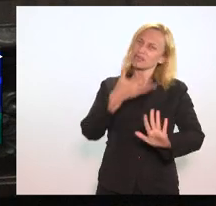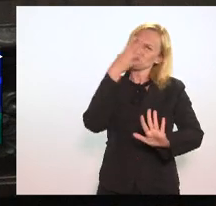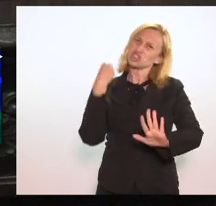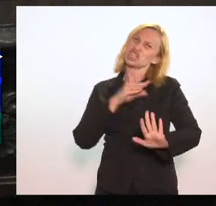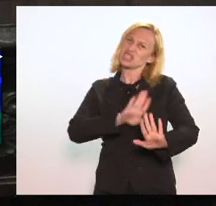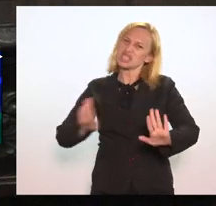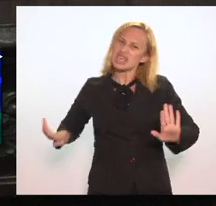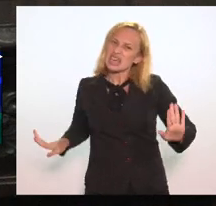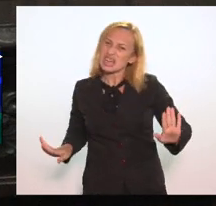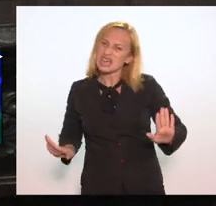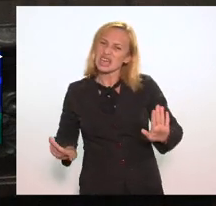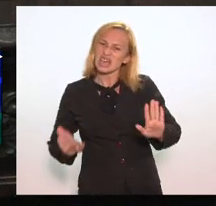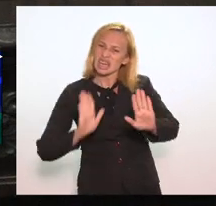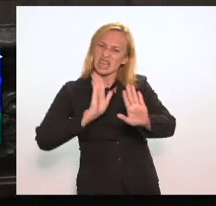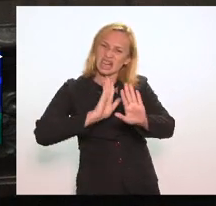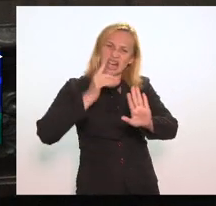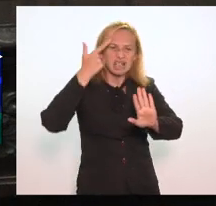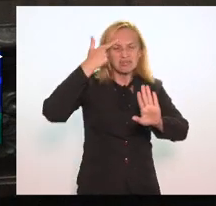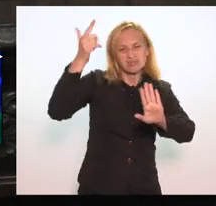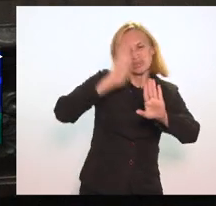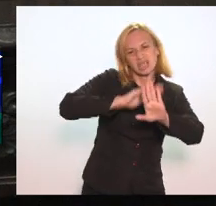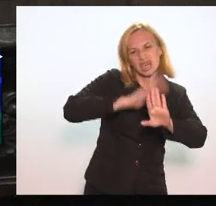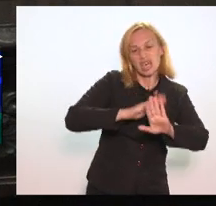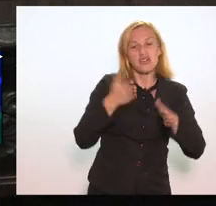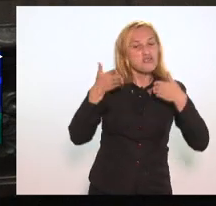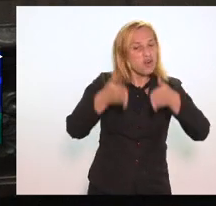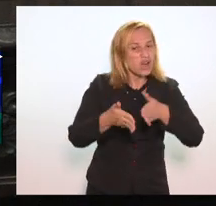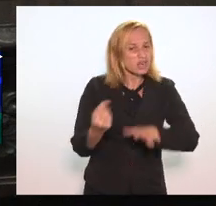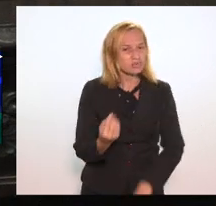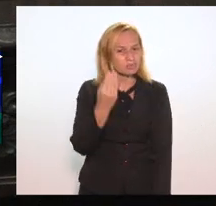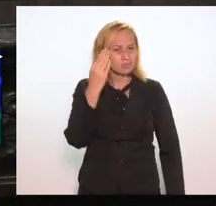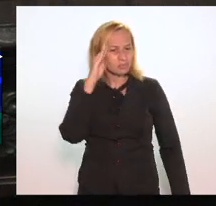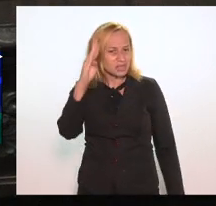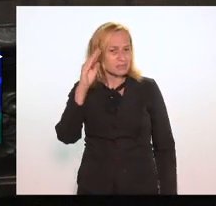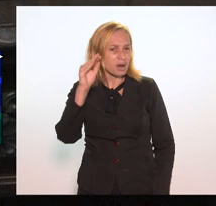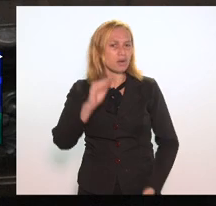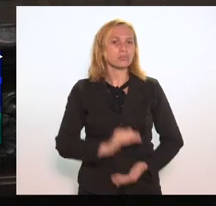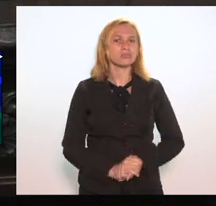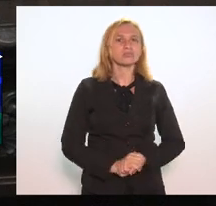vamos esquecer divergências e vamos focar nesse principal